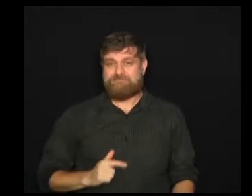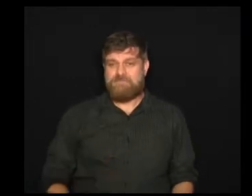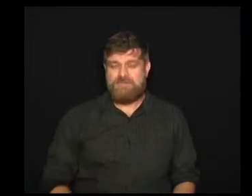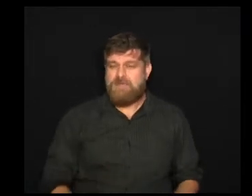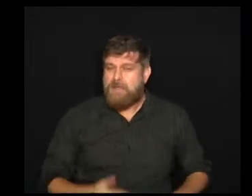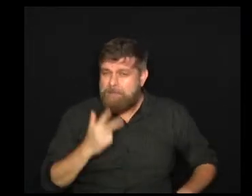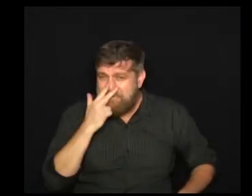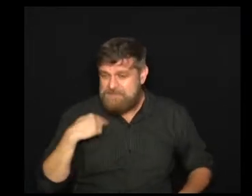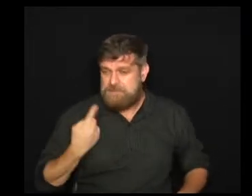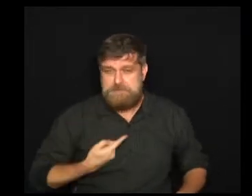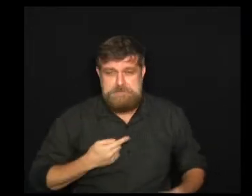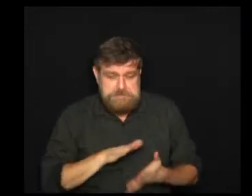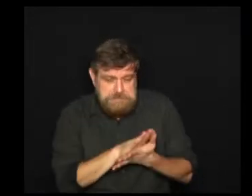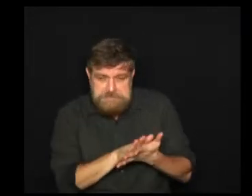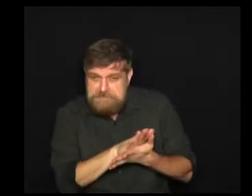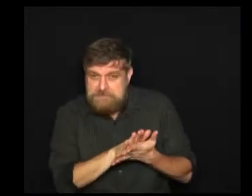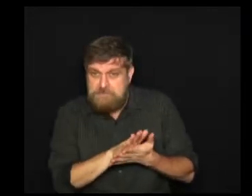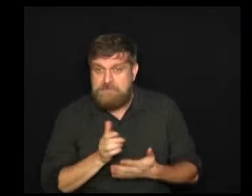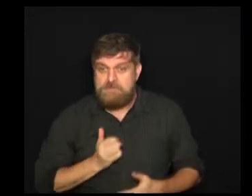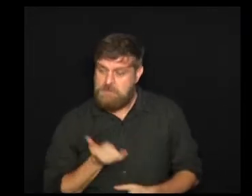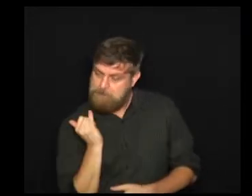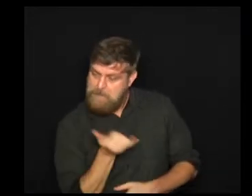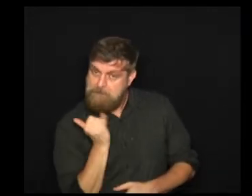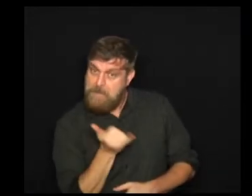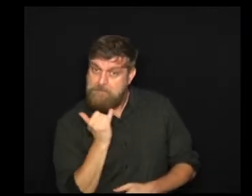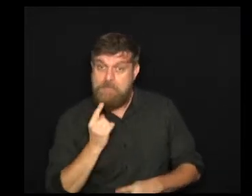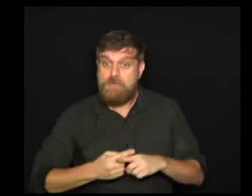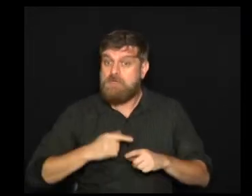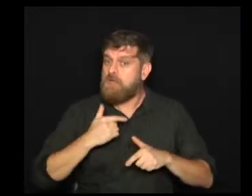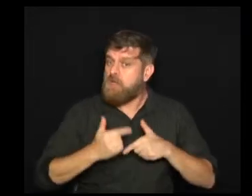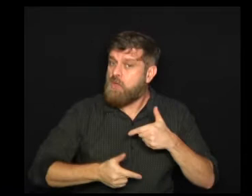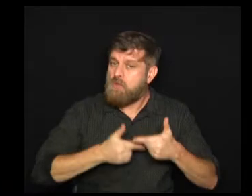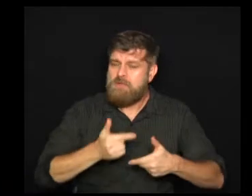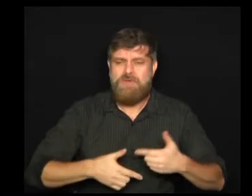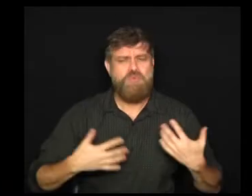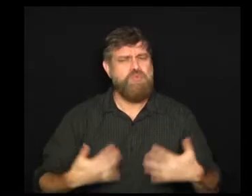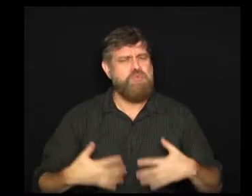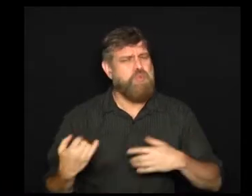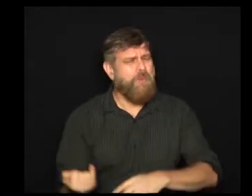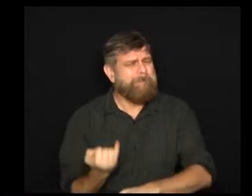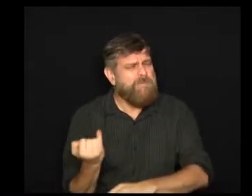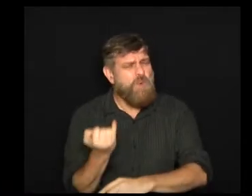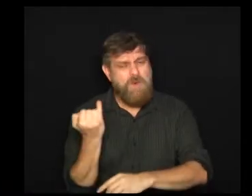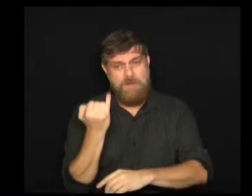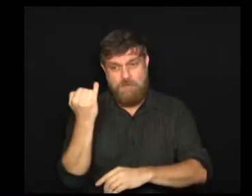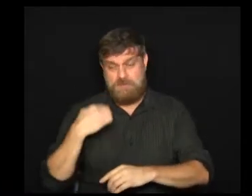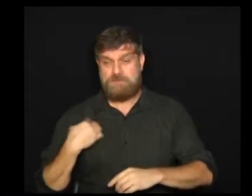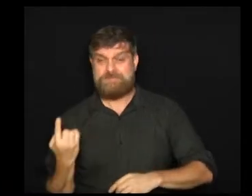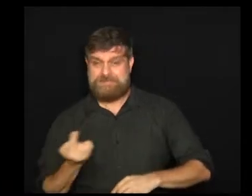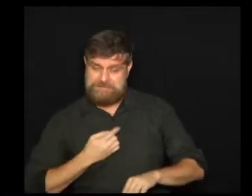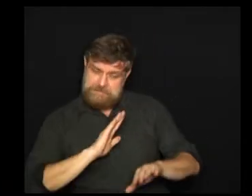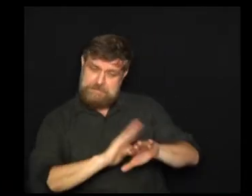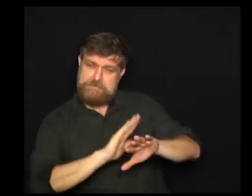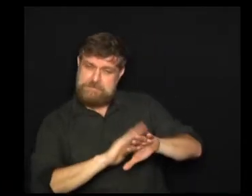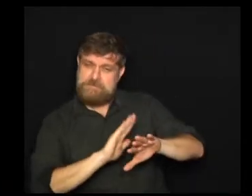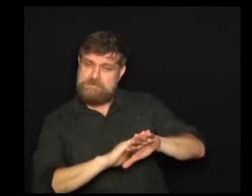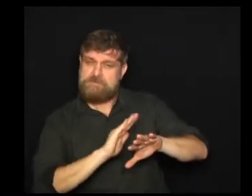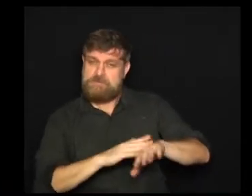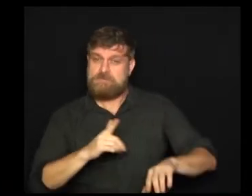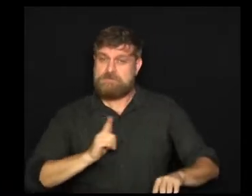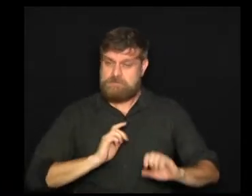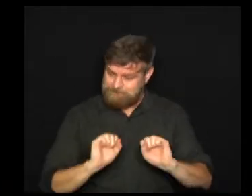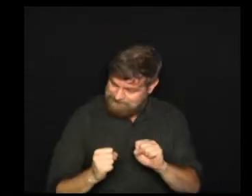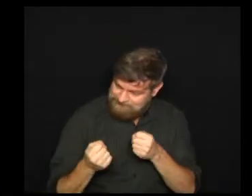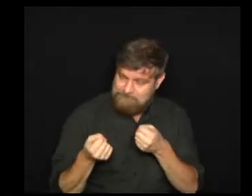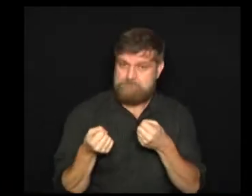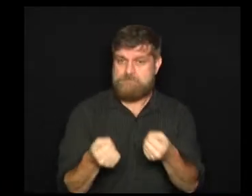princípio, mas eu estou frisando bastante aqui porque é um trabalho bastante importante e que a gente tem feito com muita intensidade